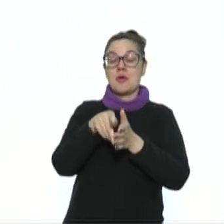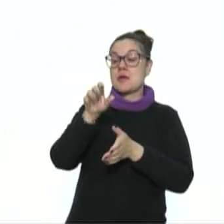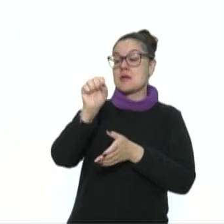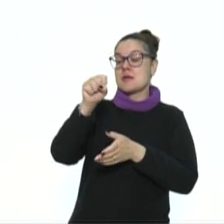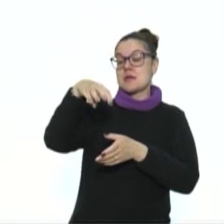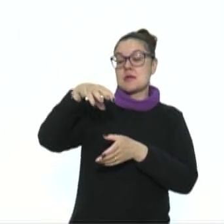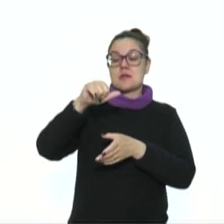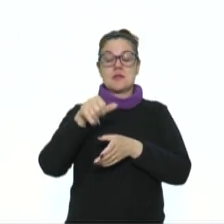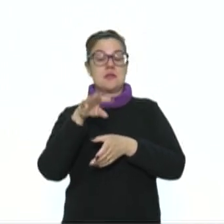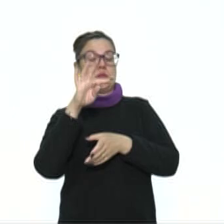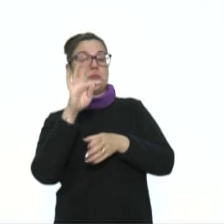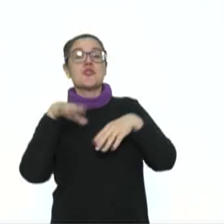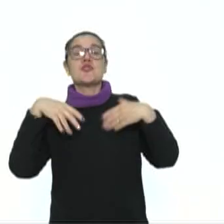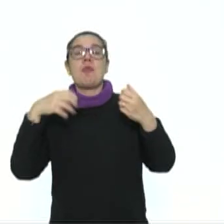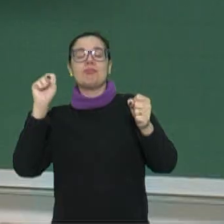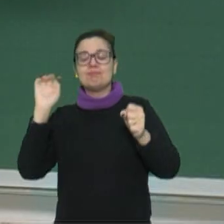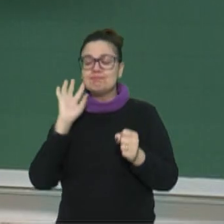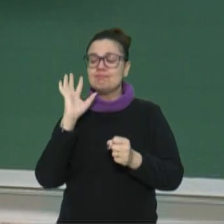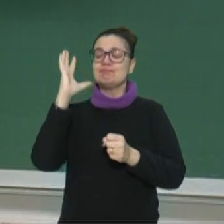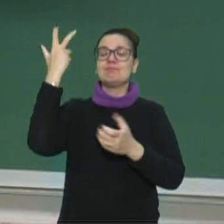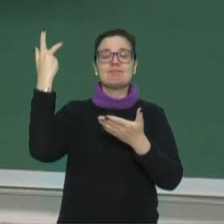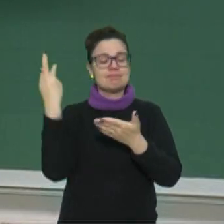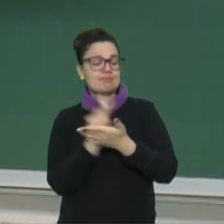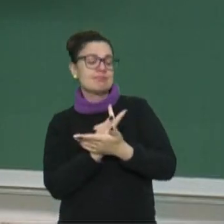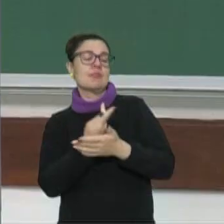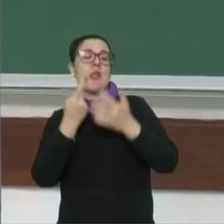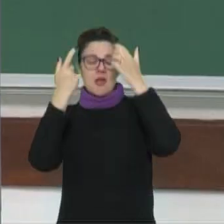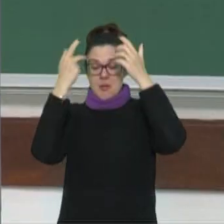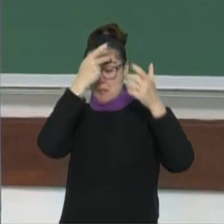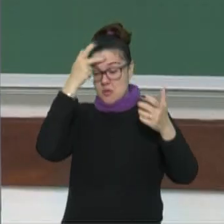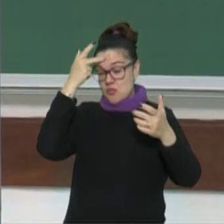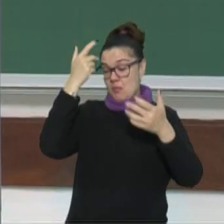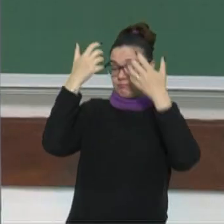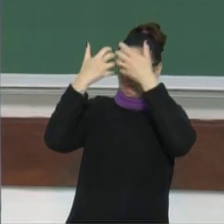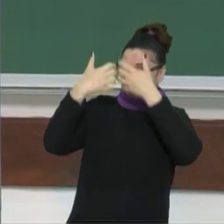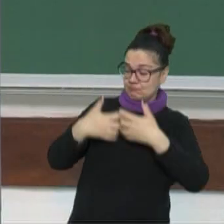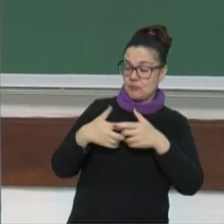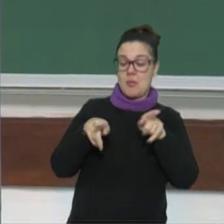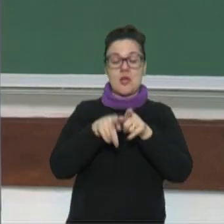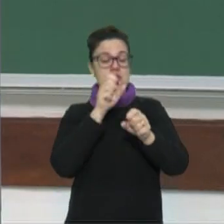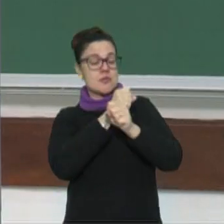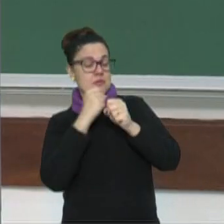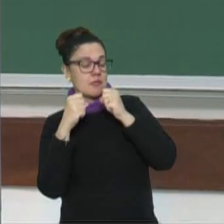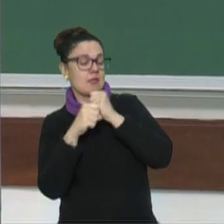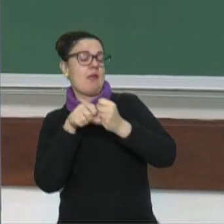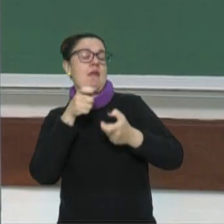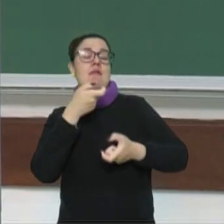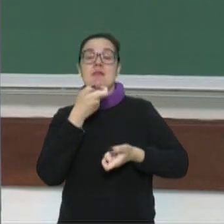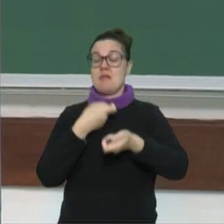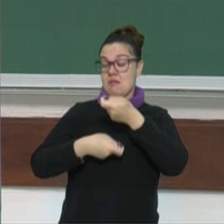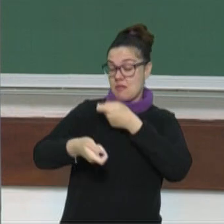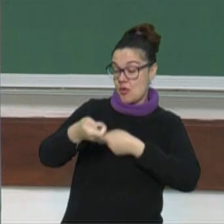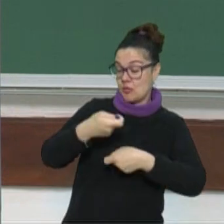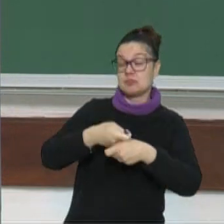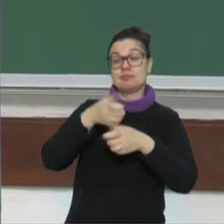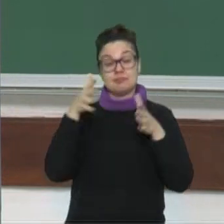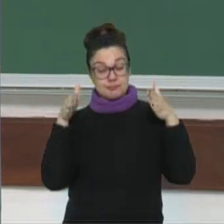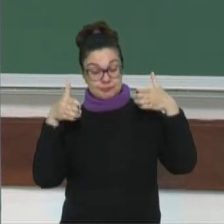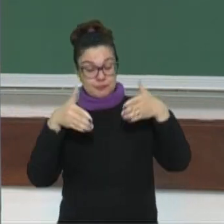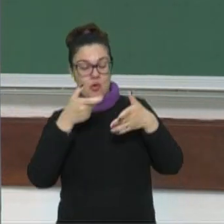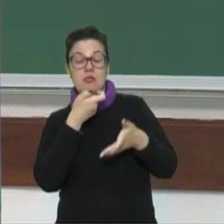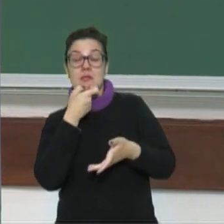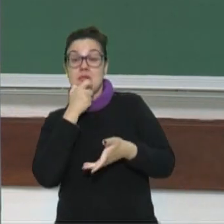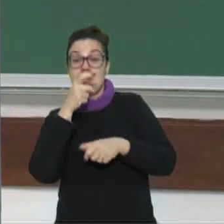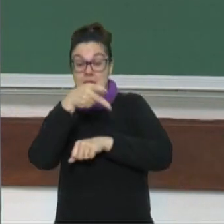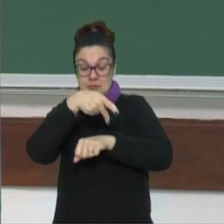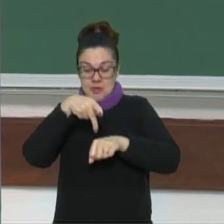Smith. E quais foram as consequências desses pensadores para a sociedade, para a economia da Inglaterra a partir do século